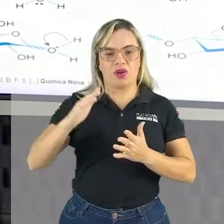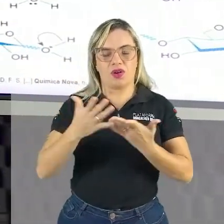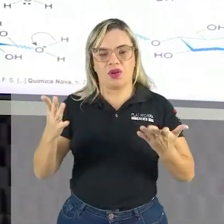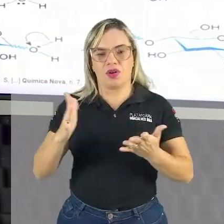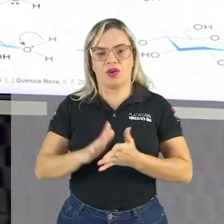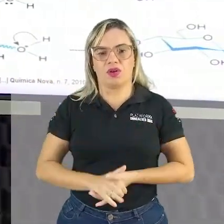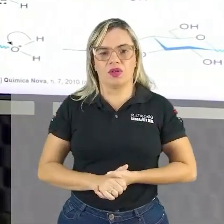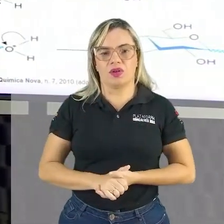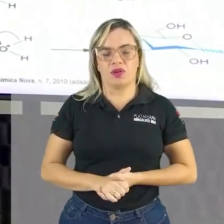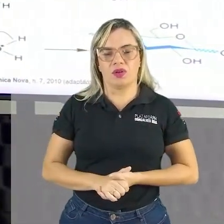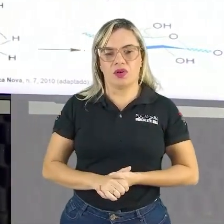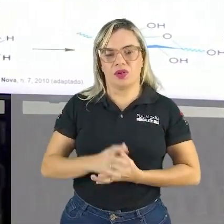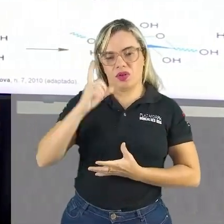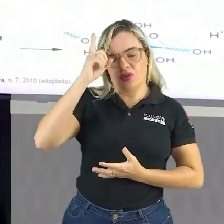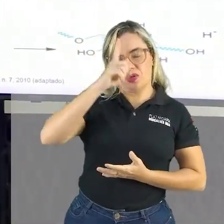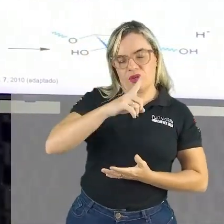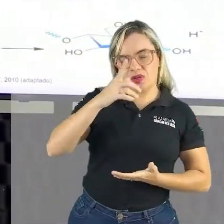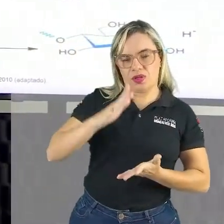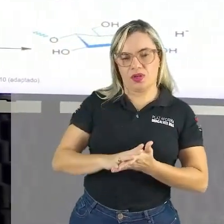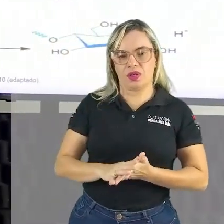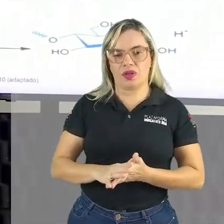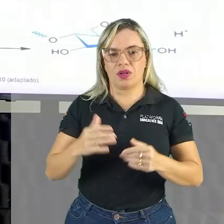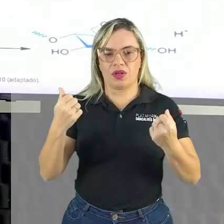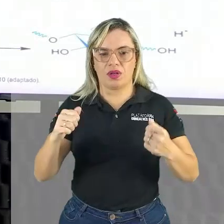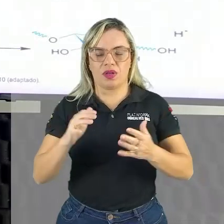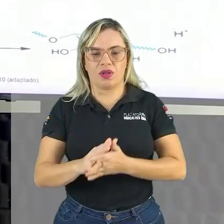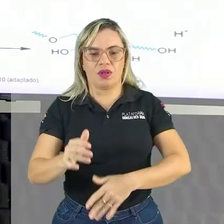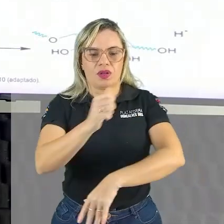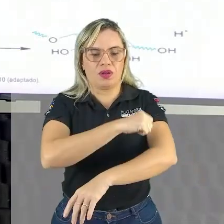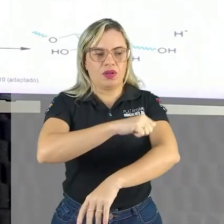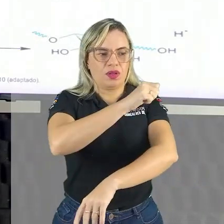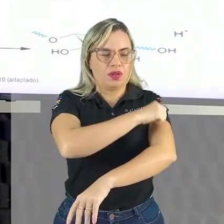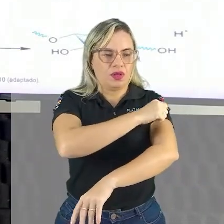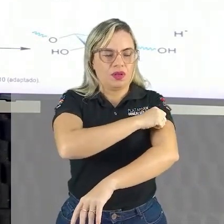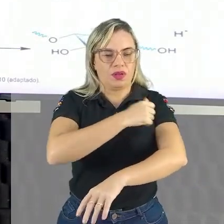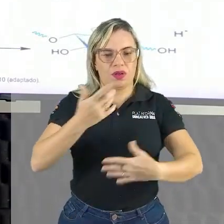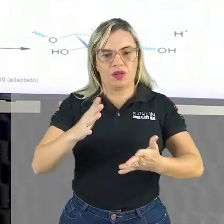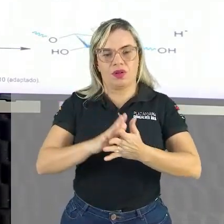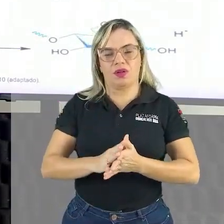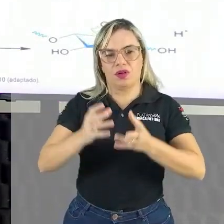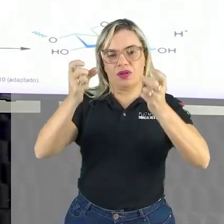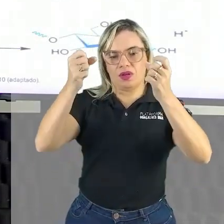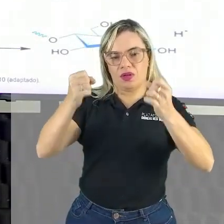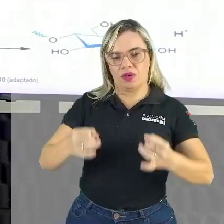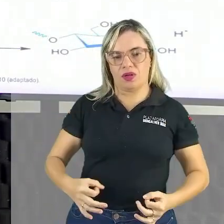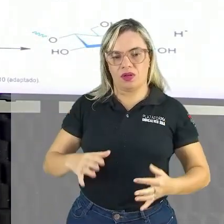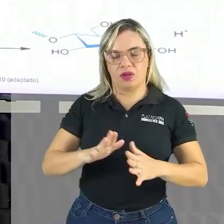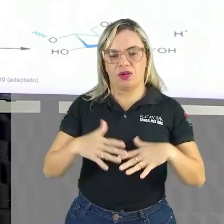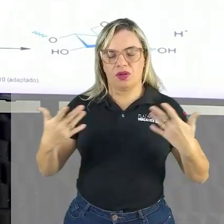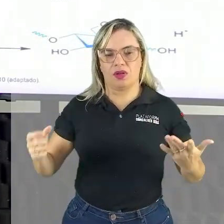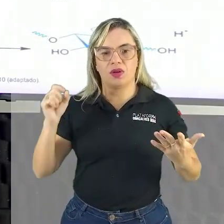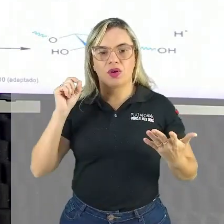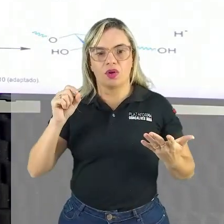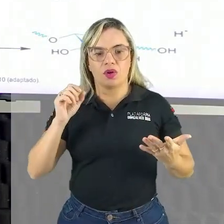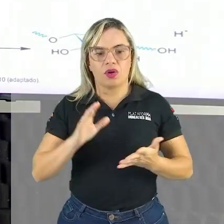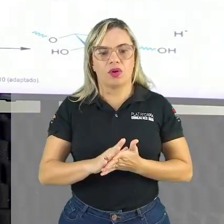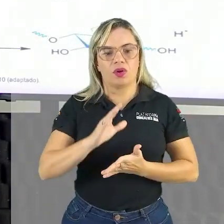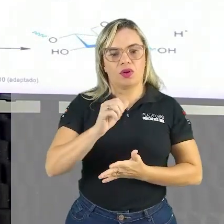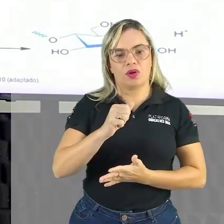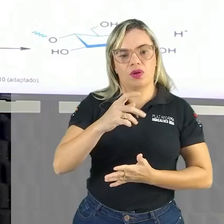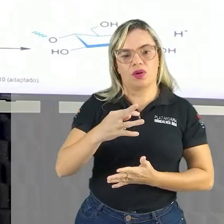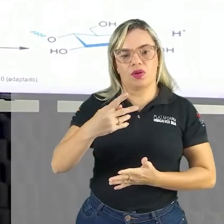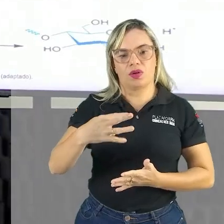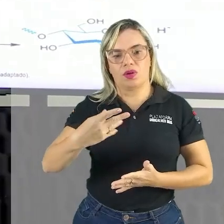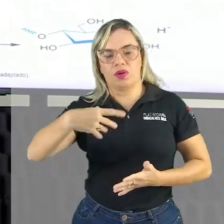que essa questão ela exigiu muito do aluno? Porque geralmente quando a gente fala ou trabalha sobre catalisador,